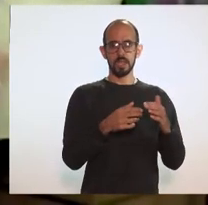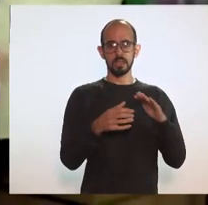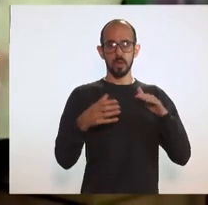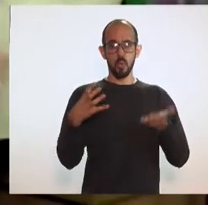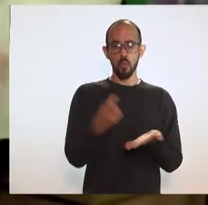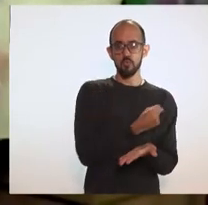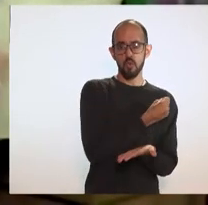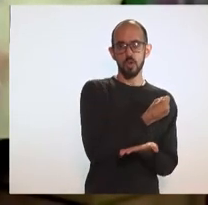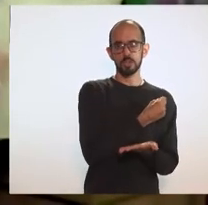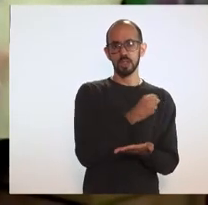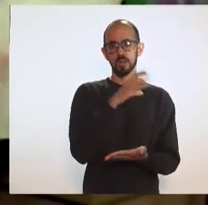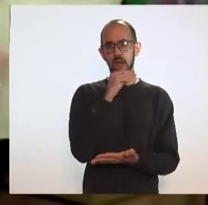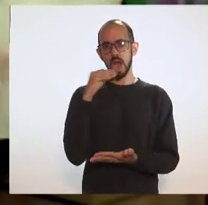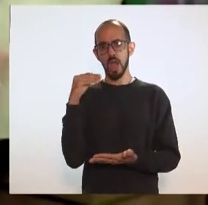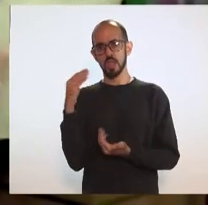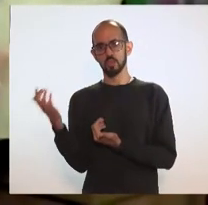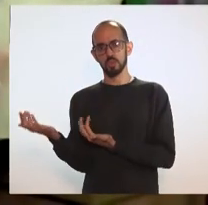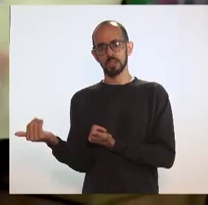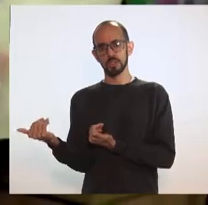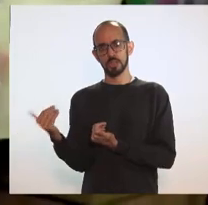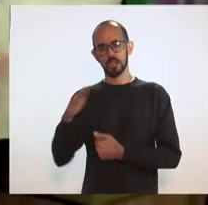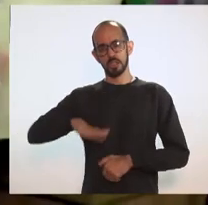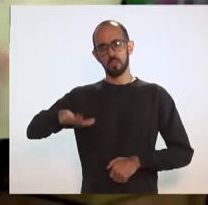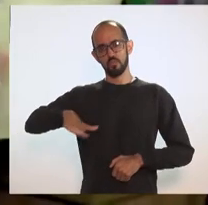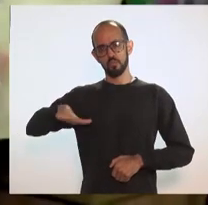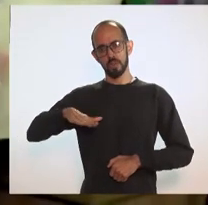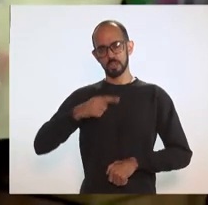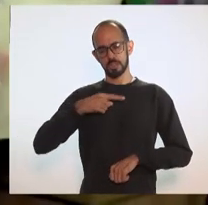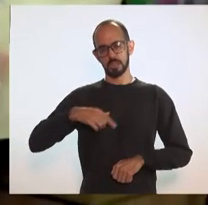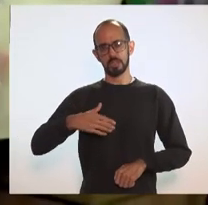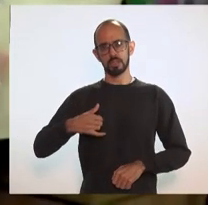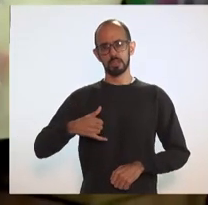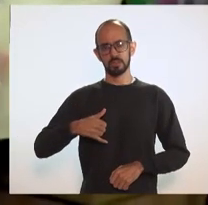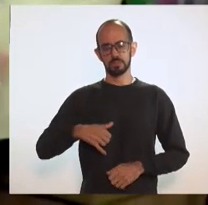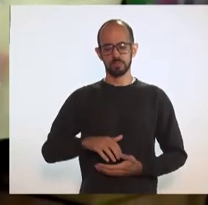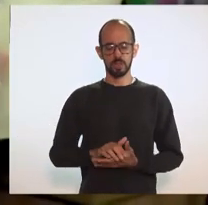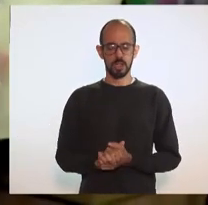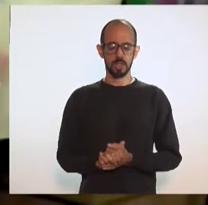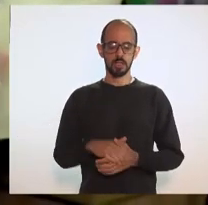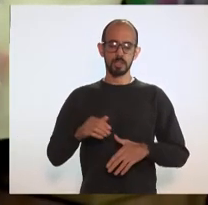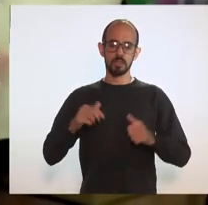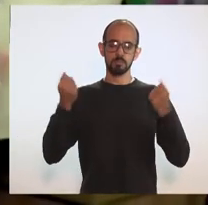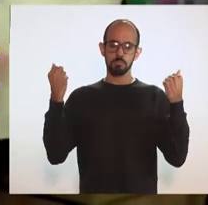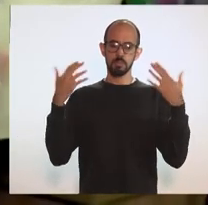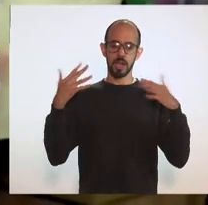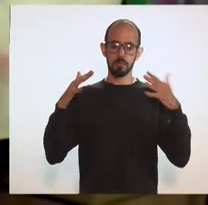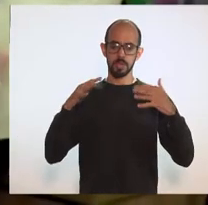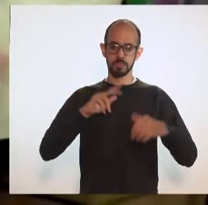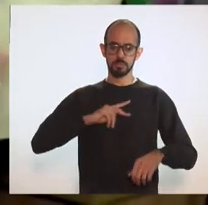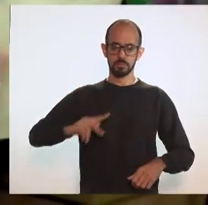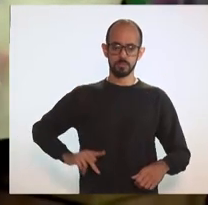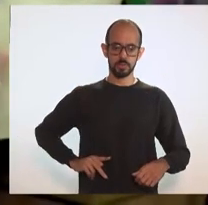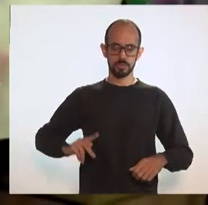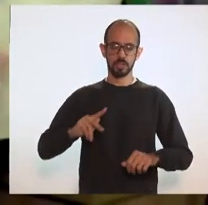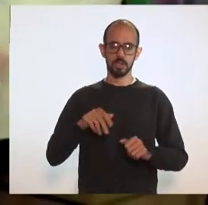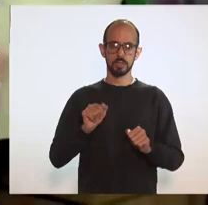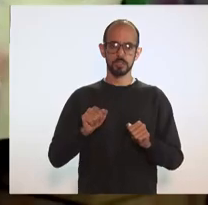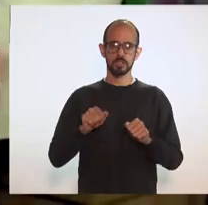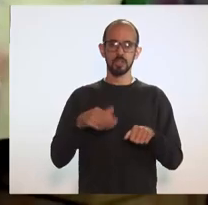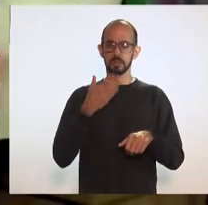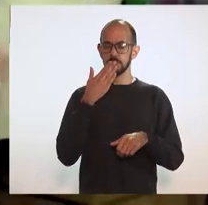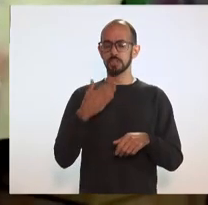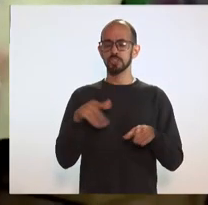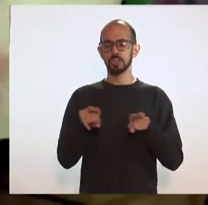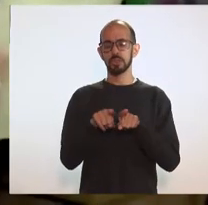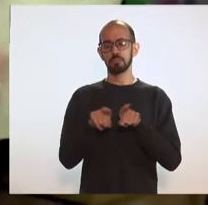adolescência e a sua infância e agradecer aqui mais uma vez saudar a nossa dente em exercício e pedir aí